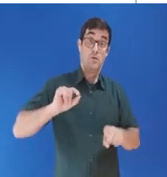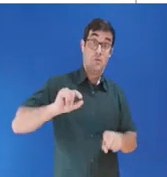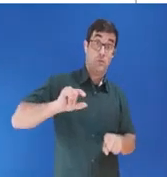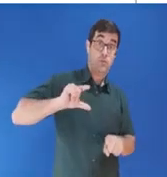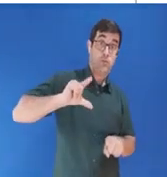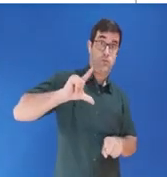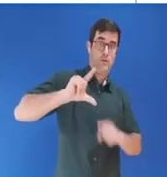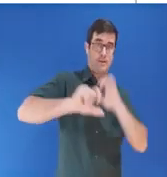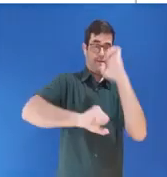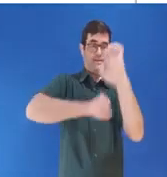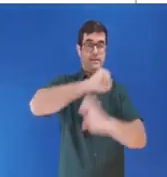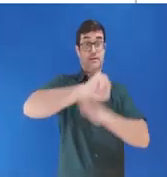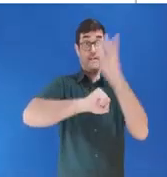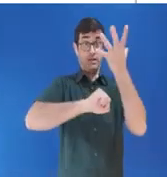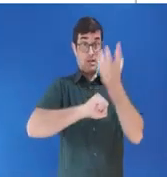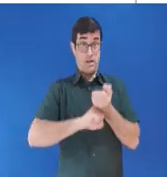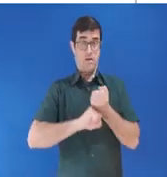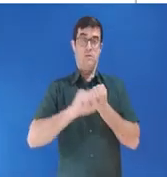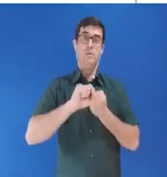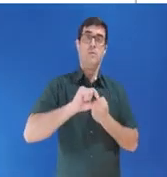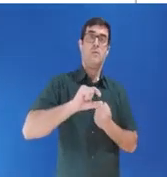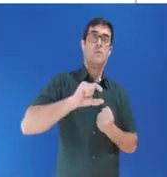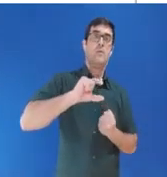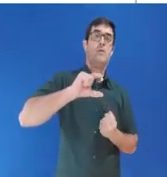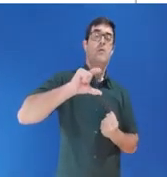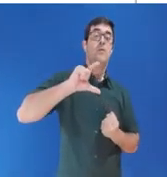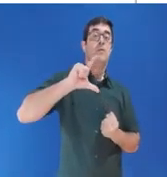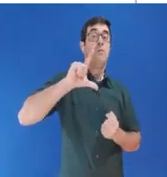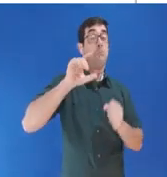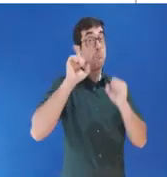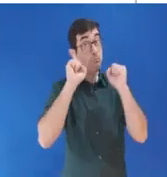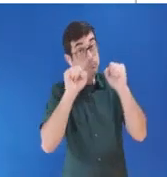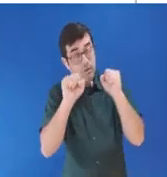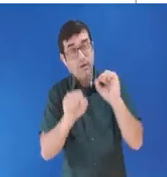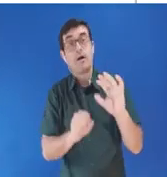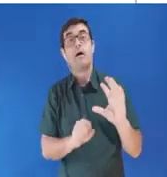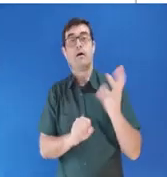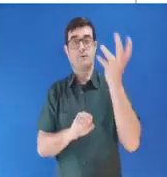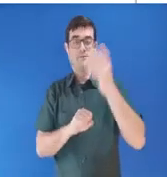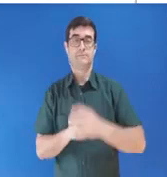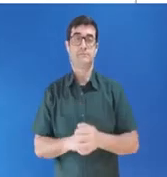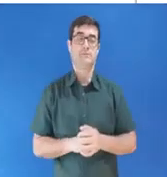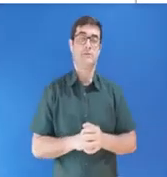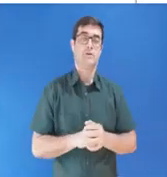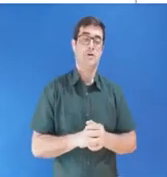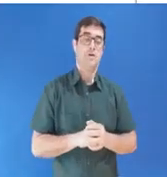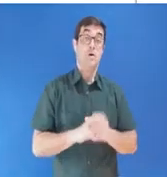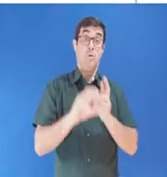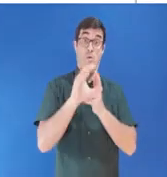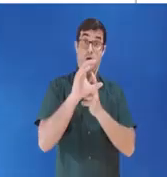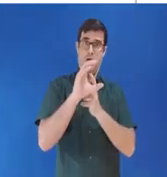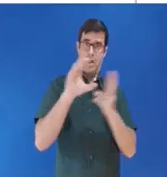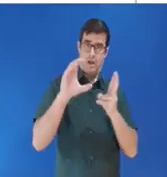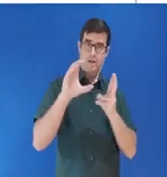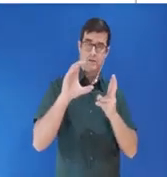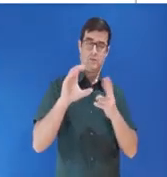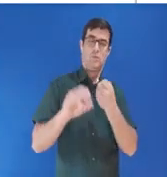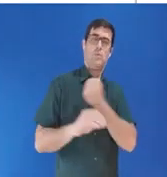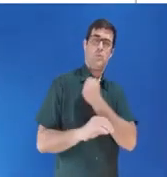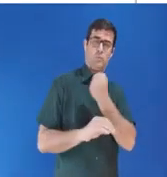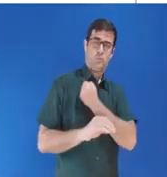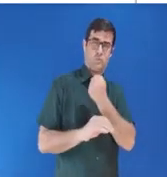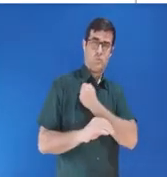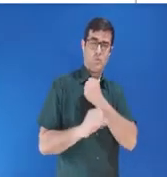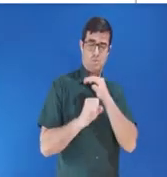carga nuclear efetiva. Isso é uma tendência, né? Que o maior raio, ou seja, número de níveis, conforme eu